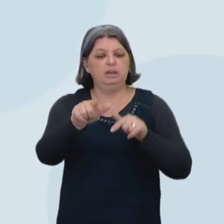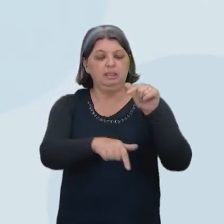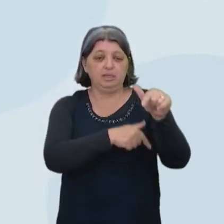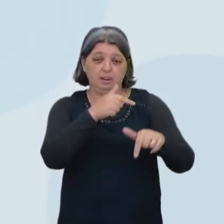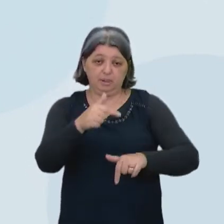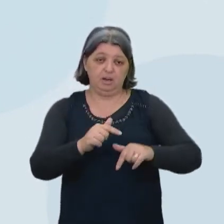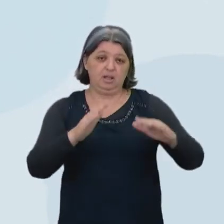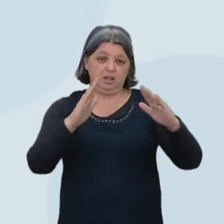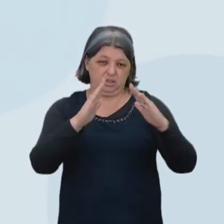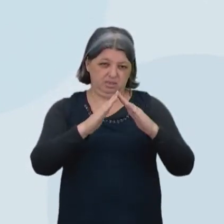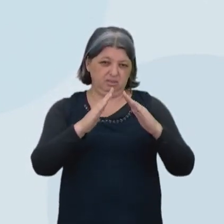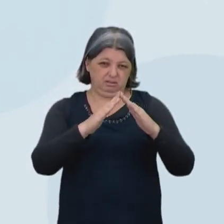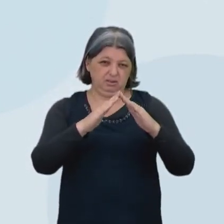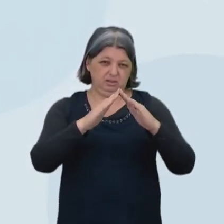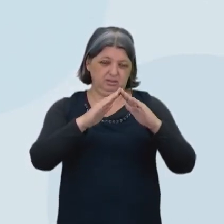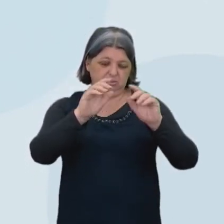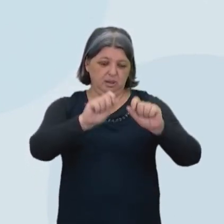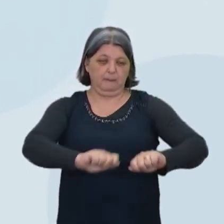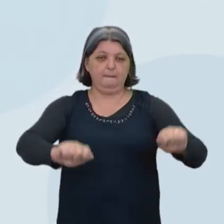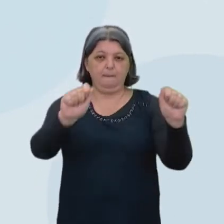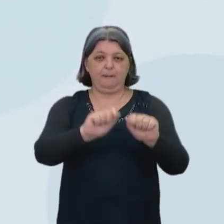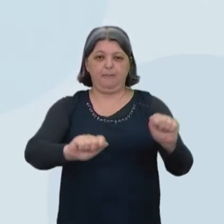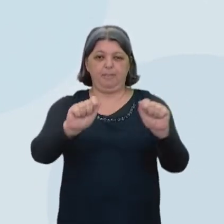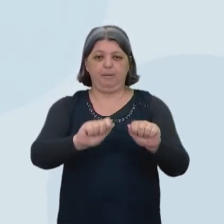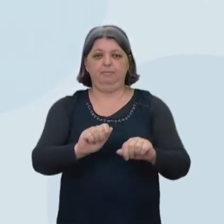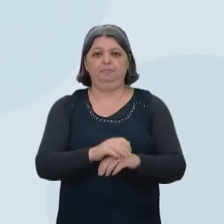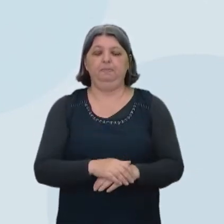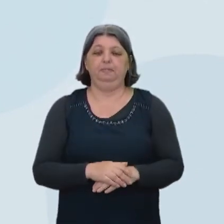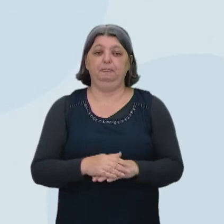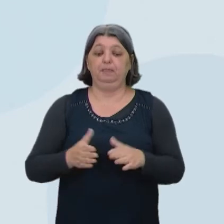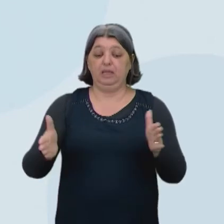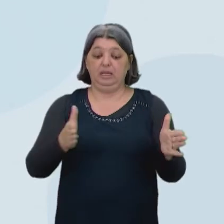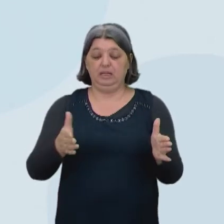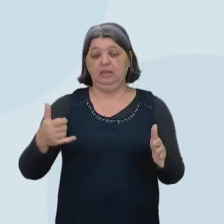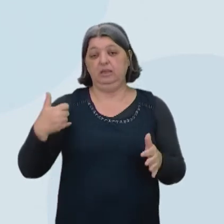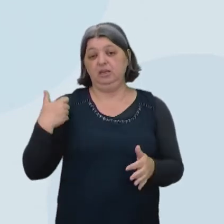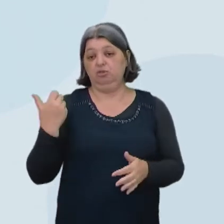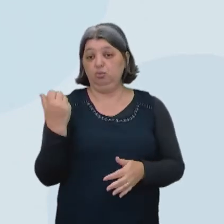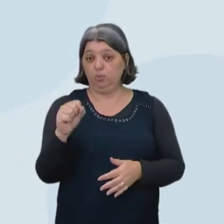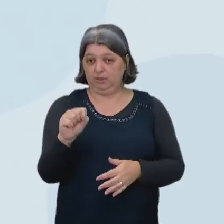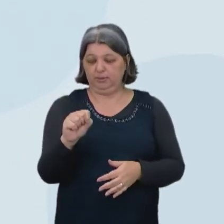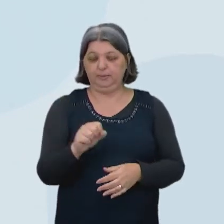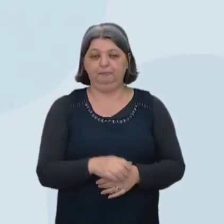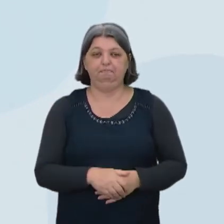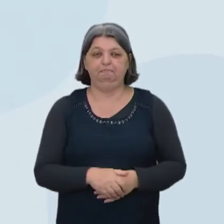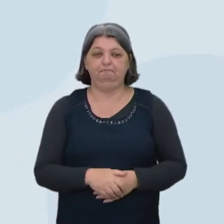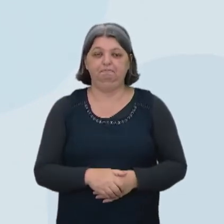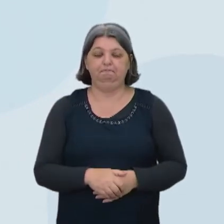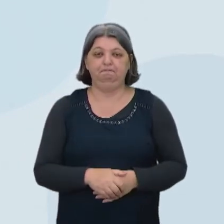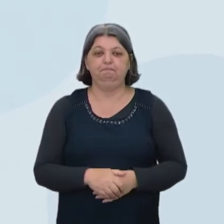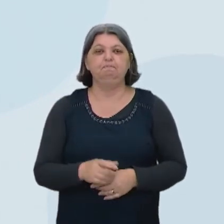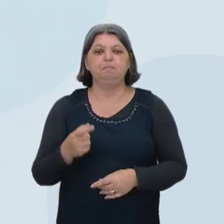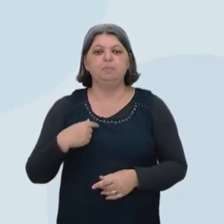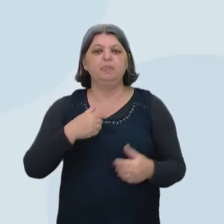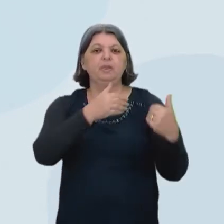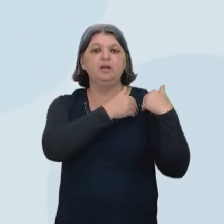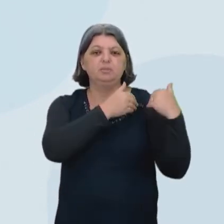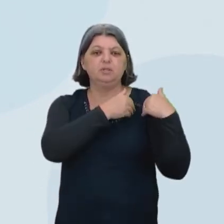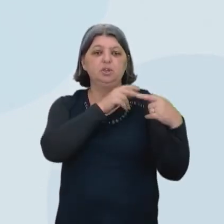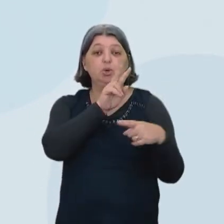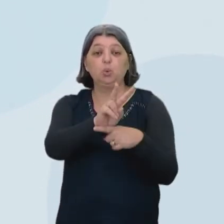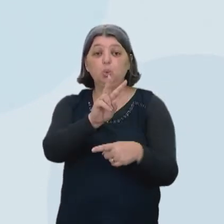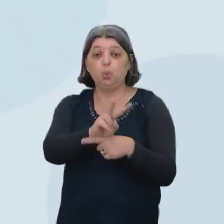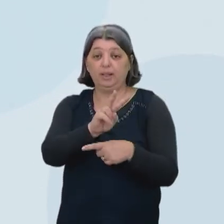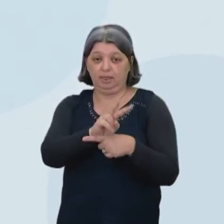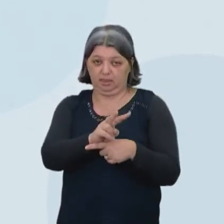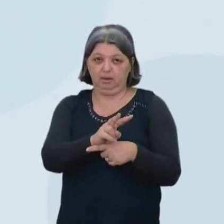pela primeira vez. Na época, eu tinha 8 anos. Minha missão era cuidar de um garoto maior do